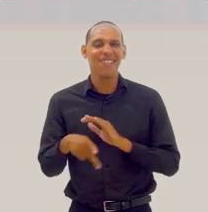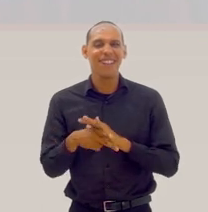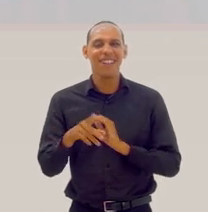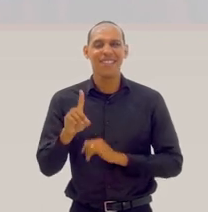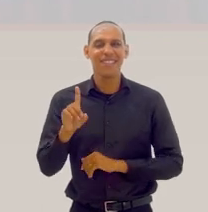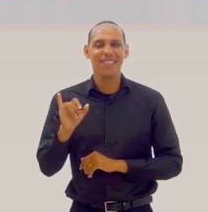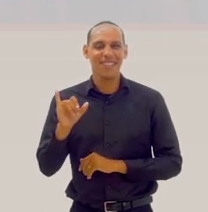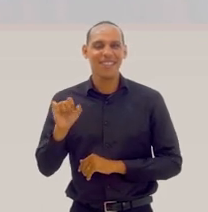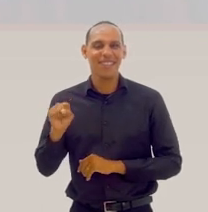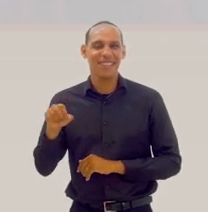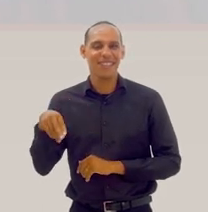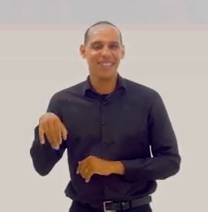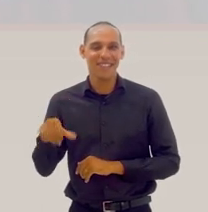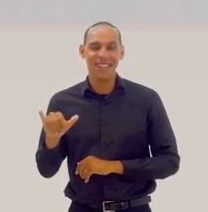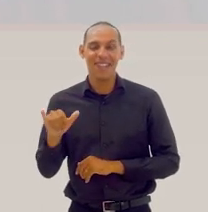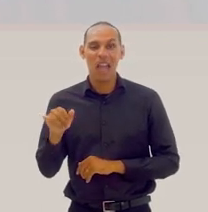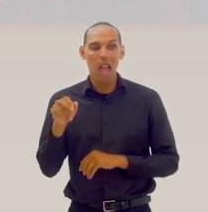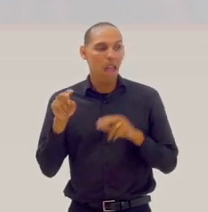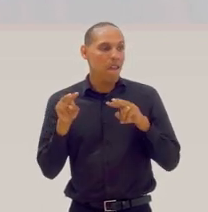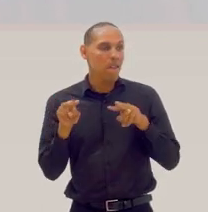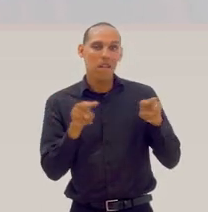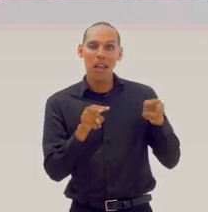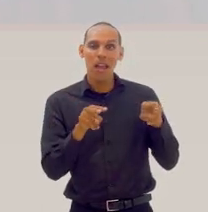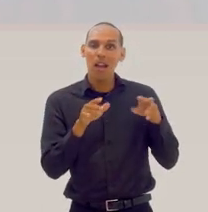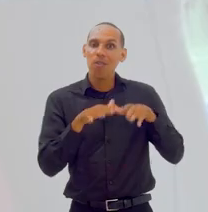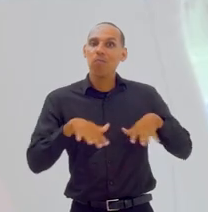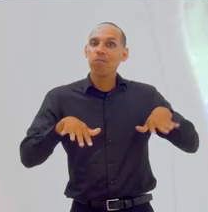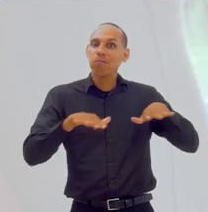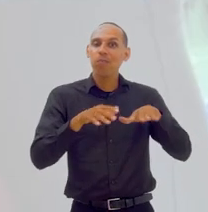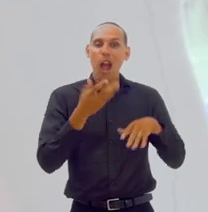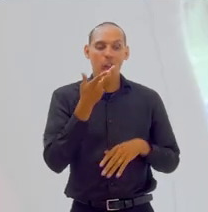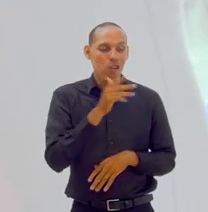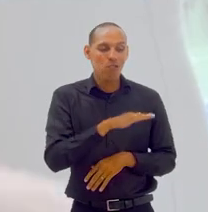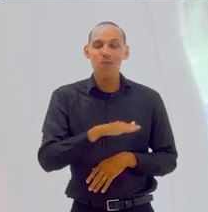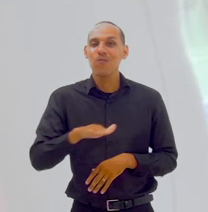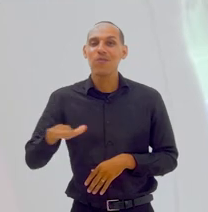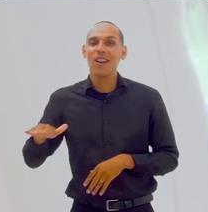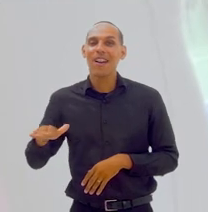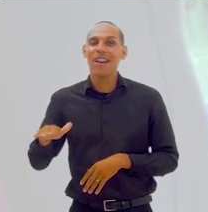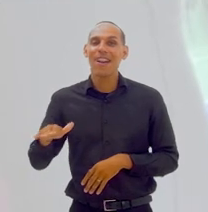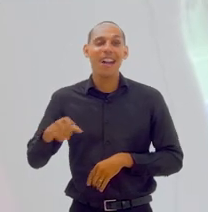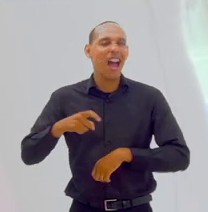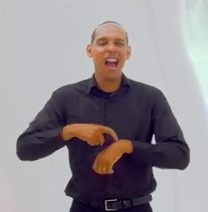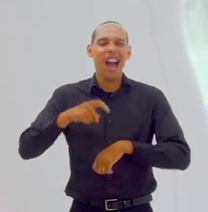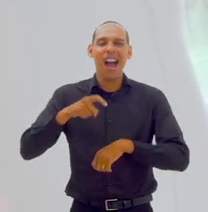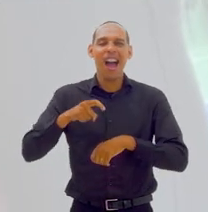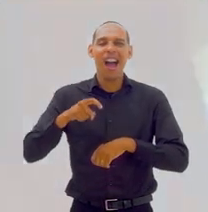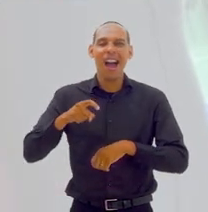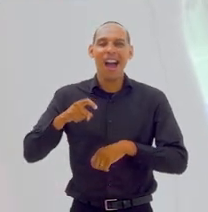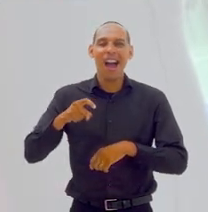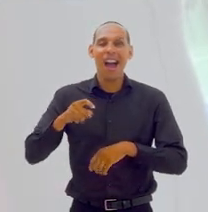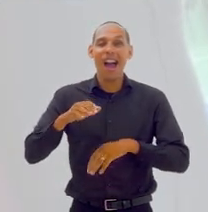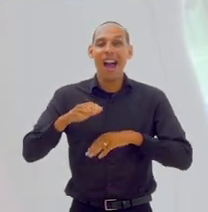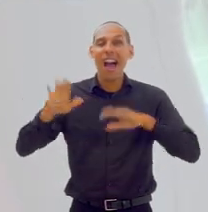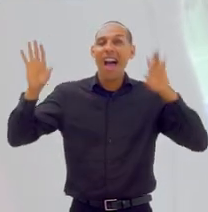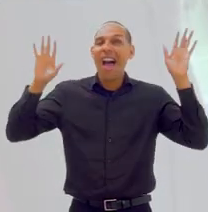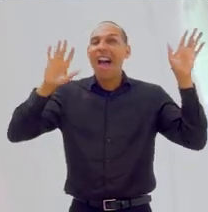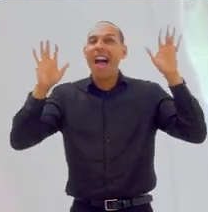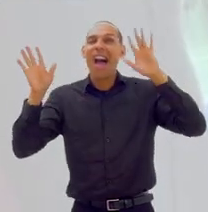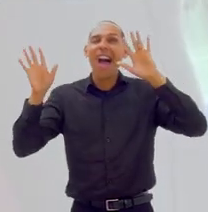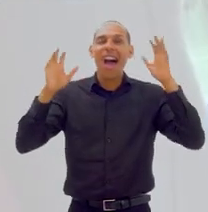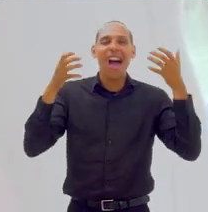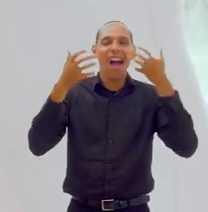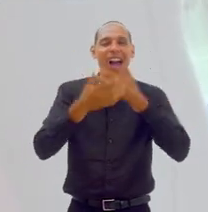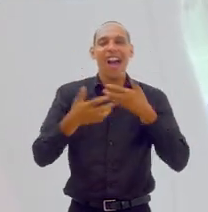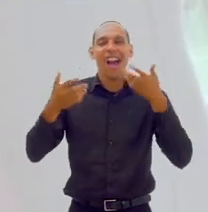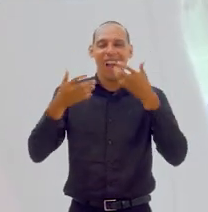tinha uma plateia também, parte dela, de crianças. Elas imediatamente levantaram a mão e começaram a cantar. Eu